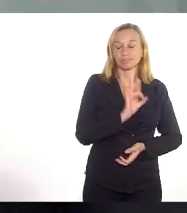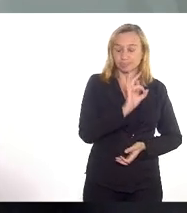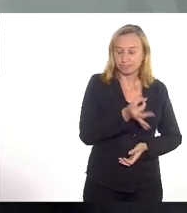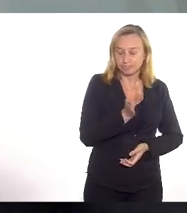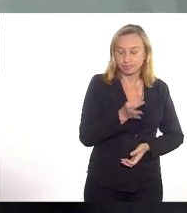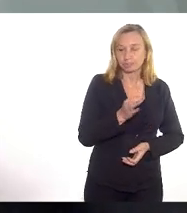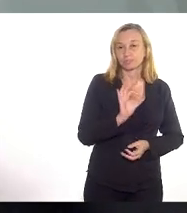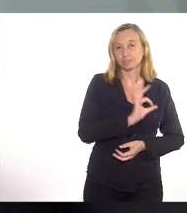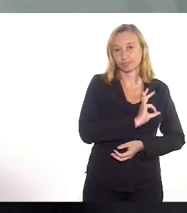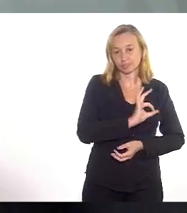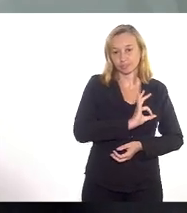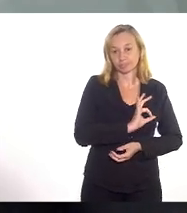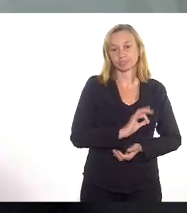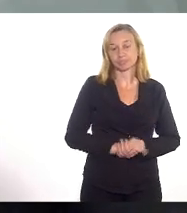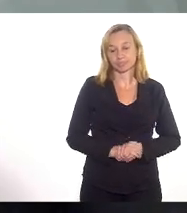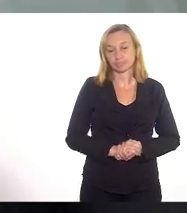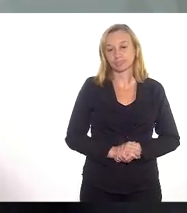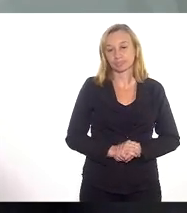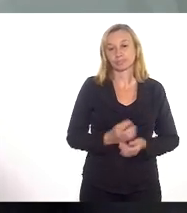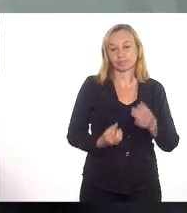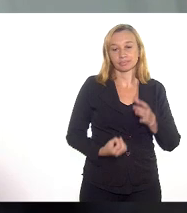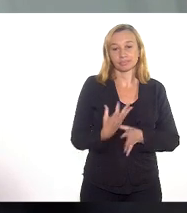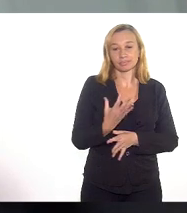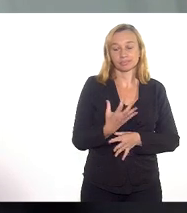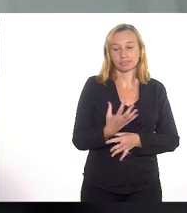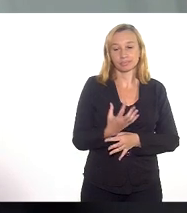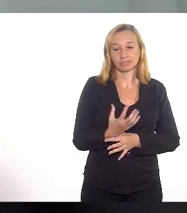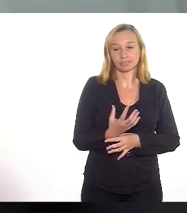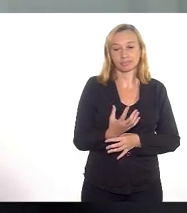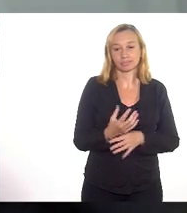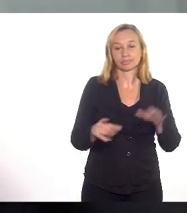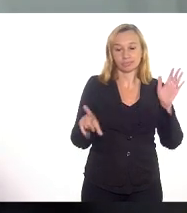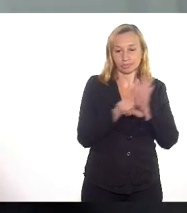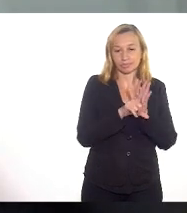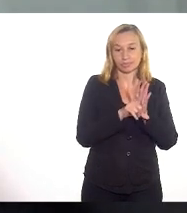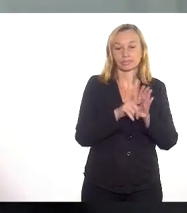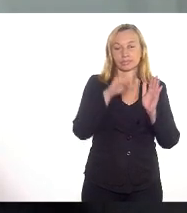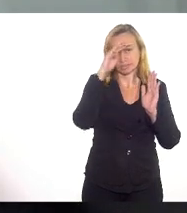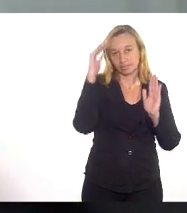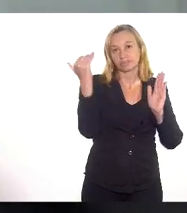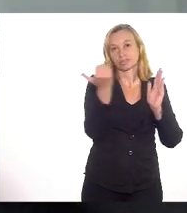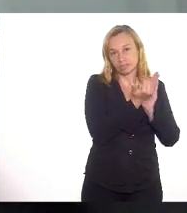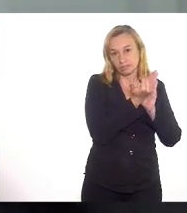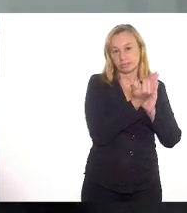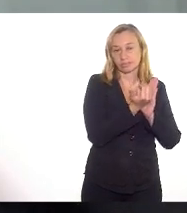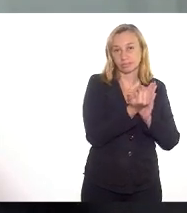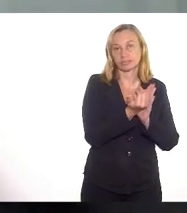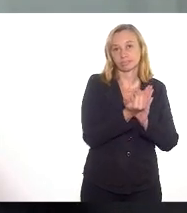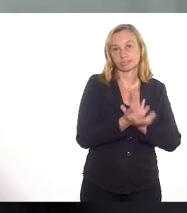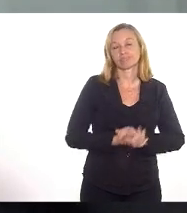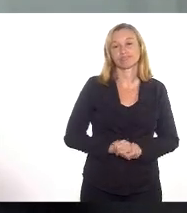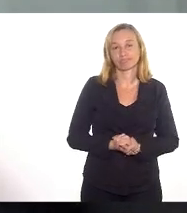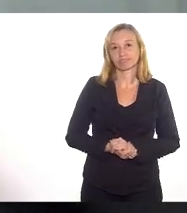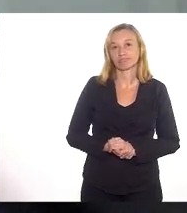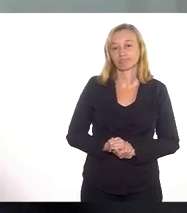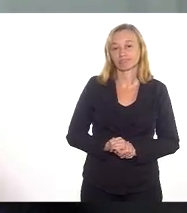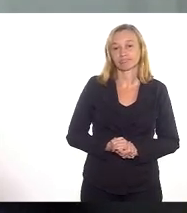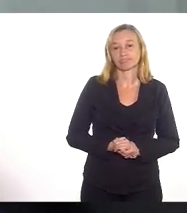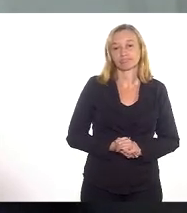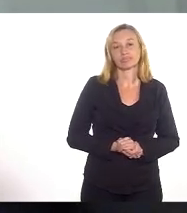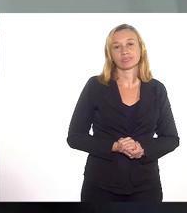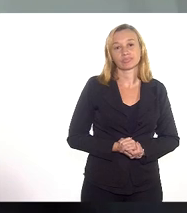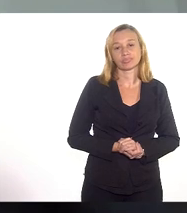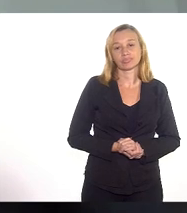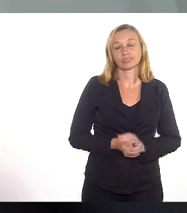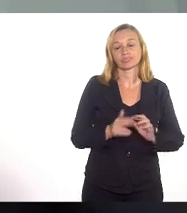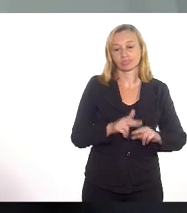certeza que a polícia ela foi feita para que as leis fossem realmente cumpridas e devam ser realmente cumpridas. E é dessa